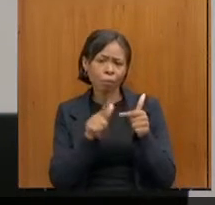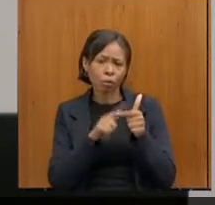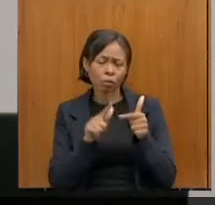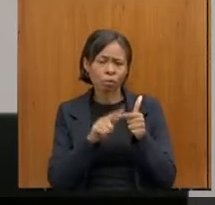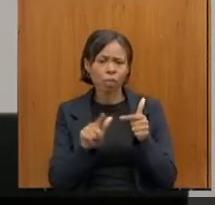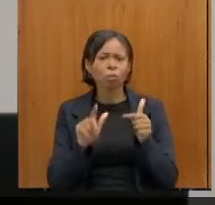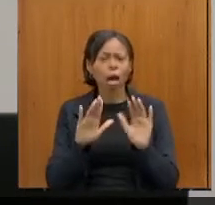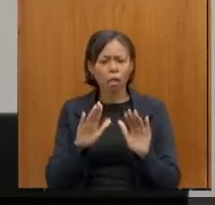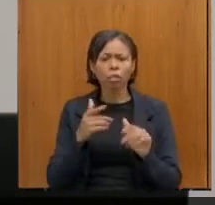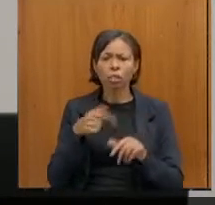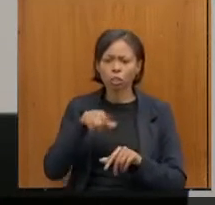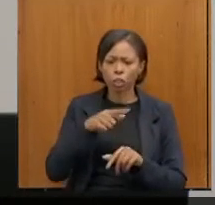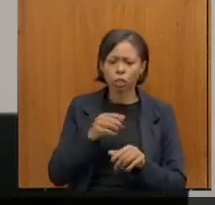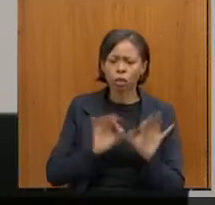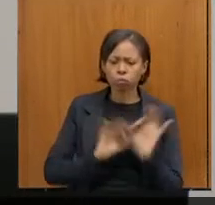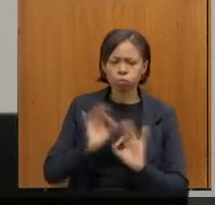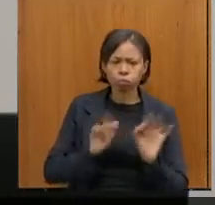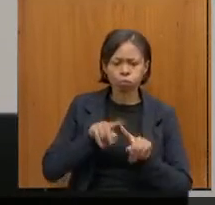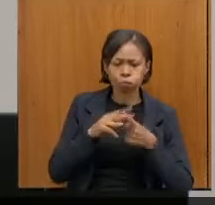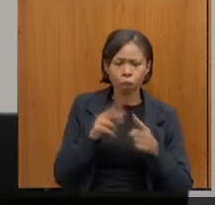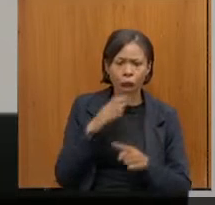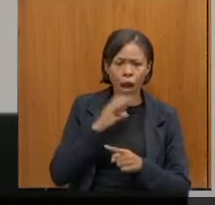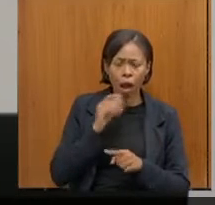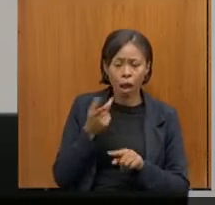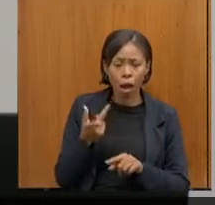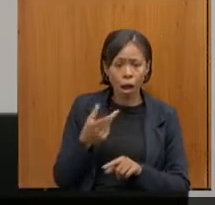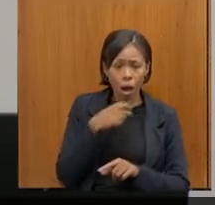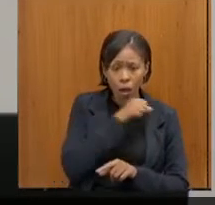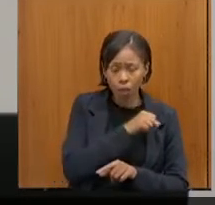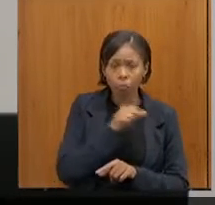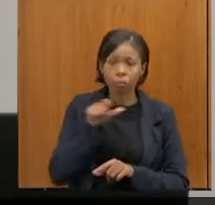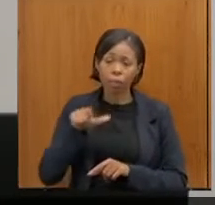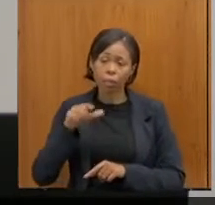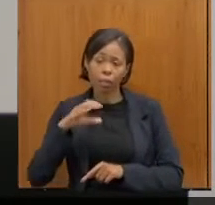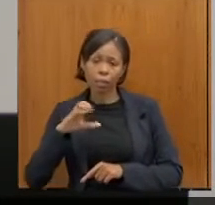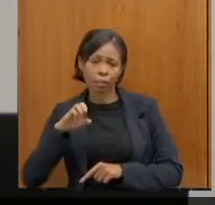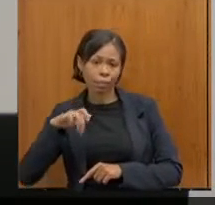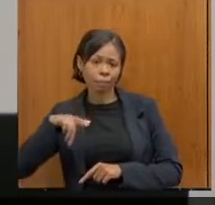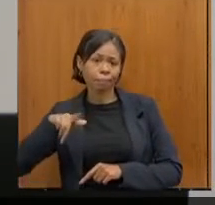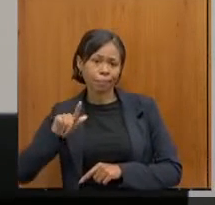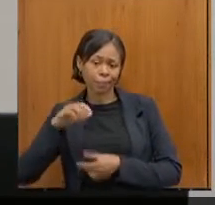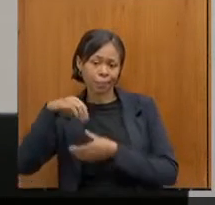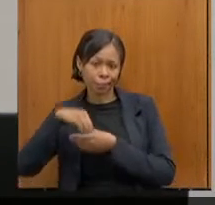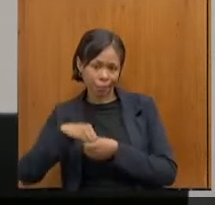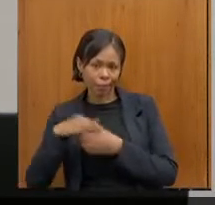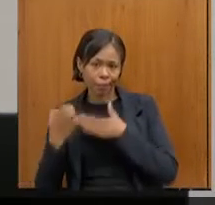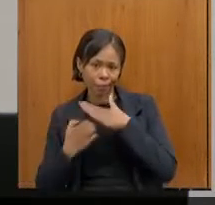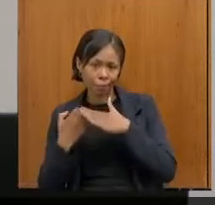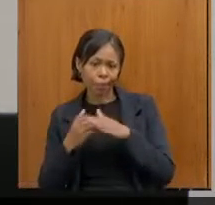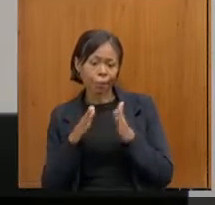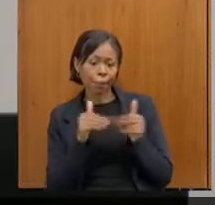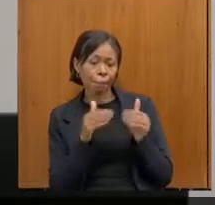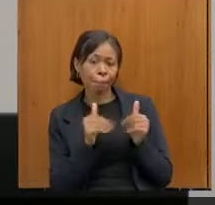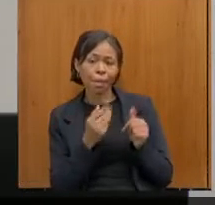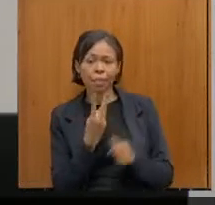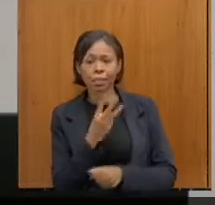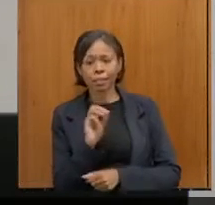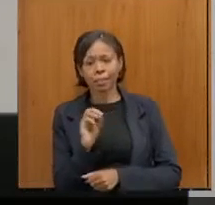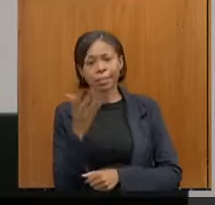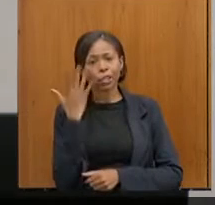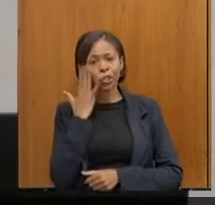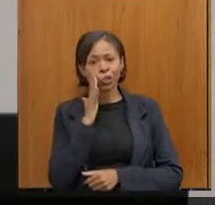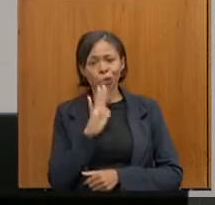de forma muito ágil e a Cemig dentro do da programação interna delas pede 30 dias para